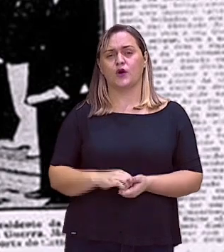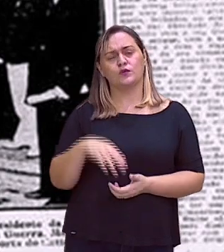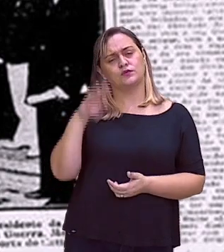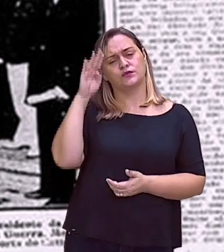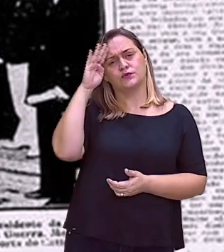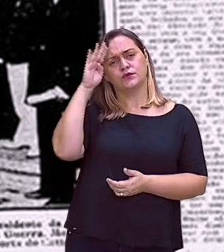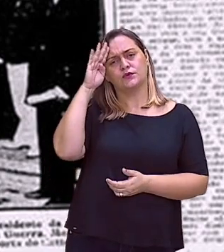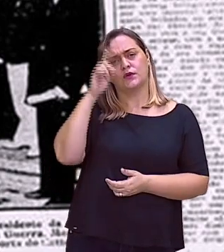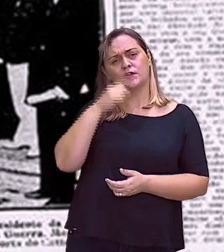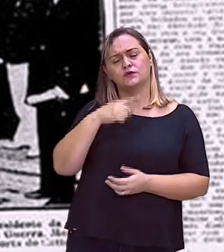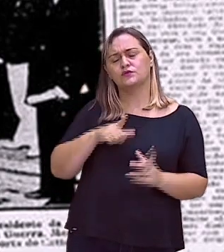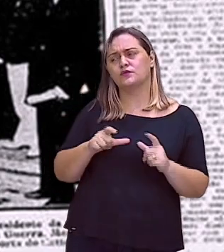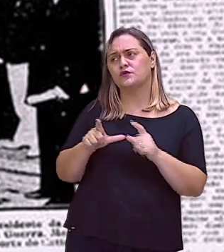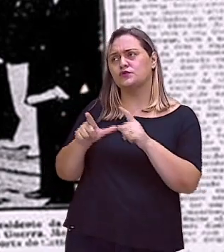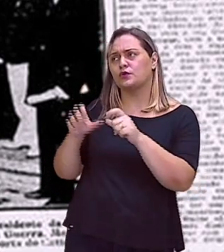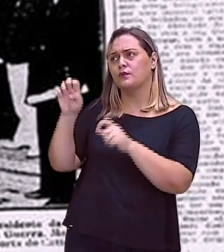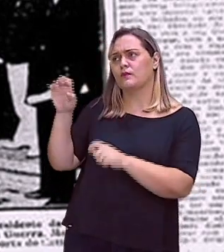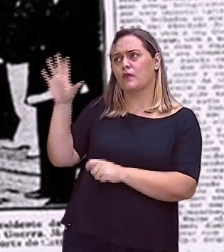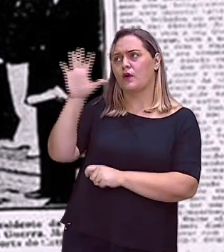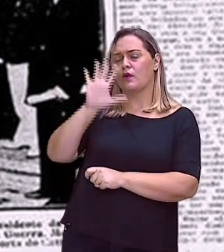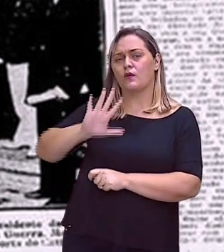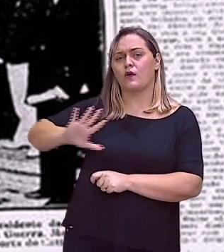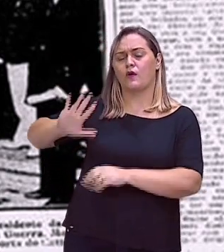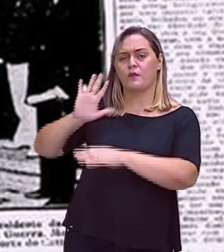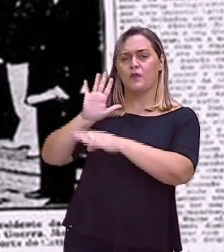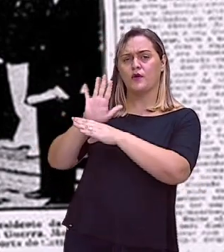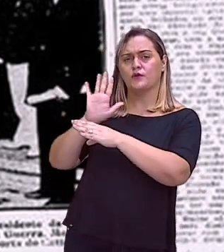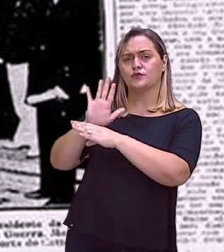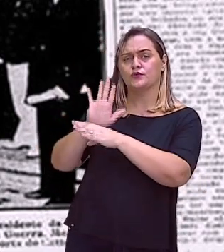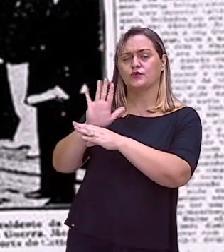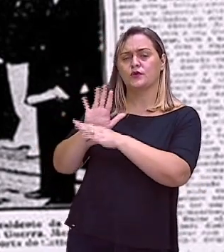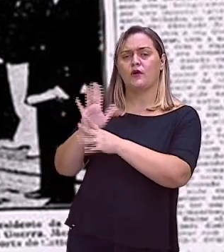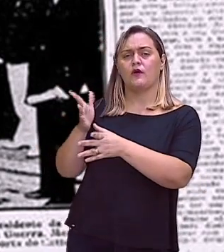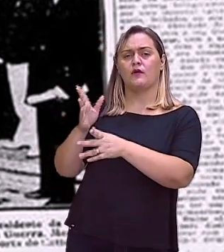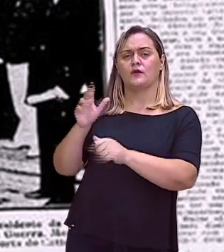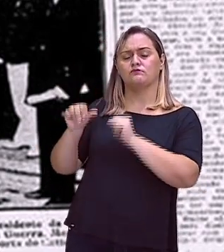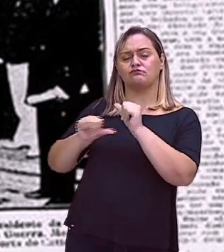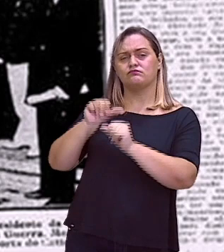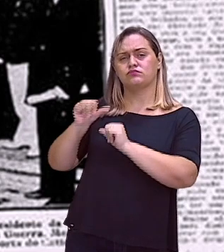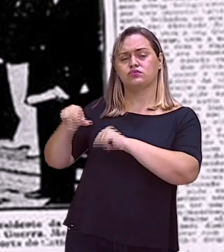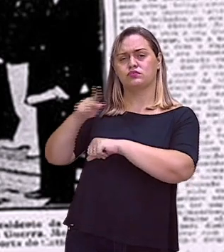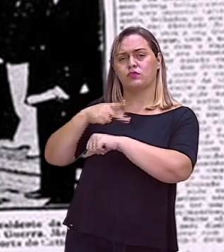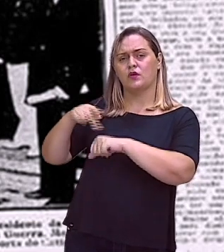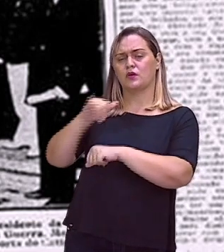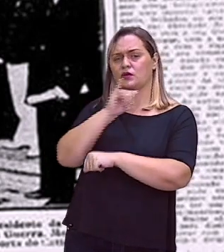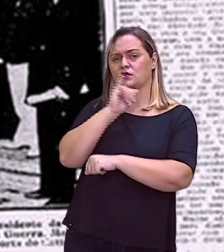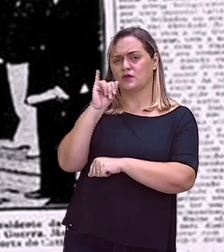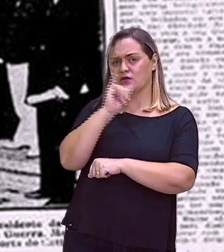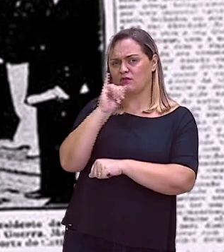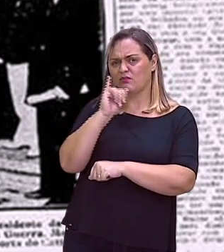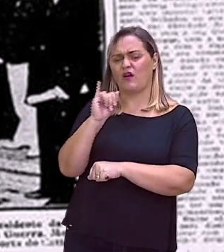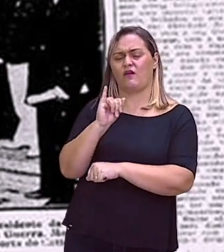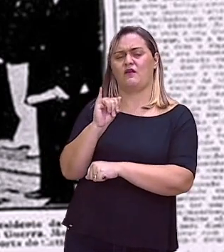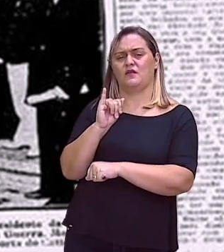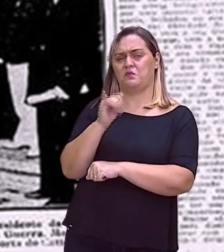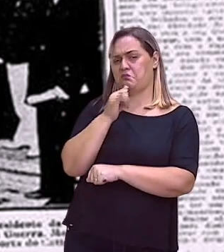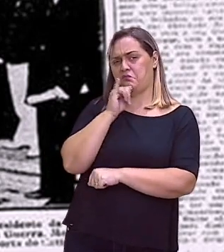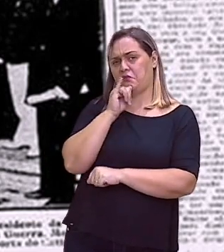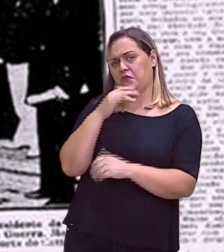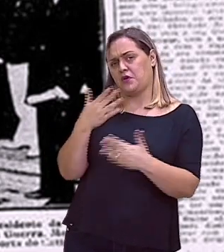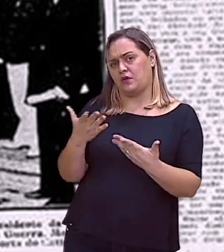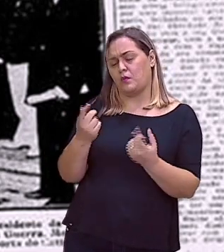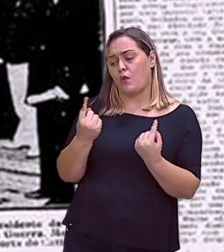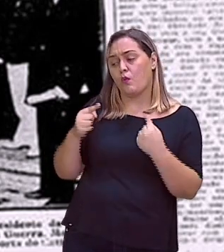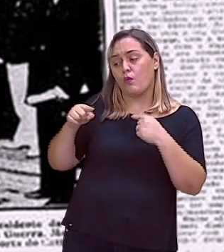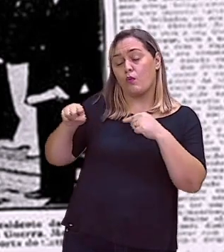para para Europa ajudar na libertação dos países principalmente na Itália com contra o